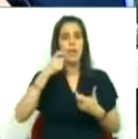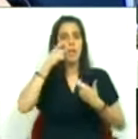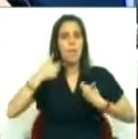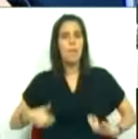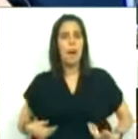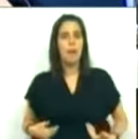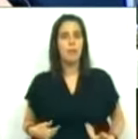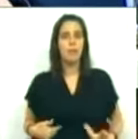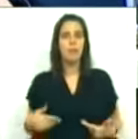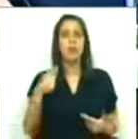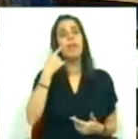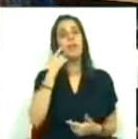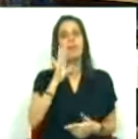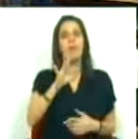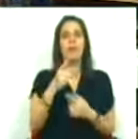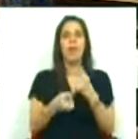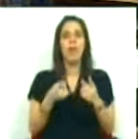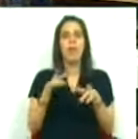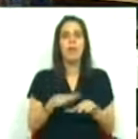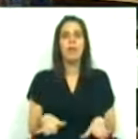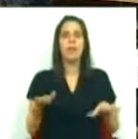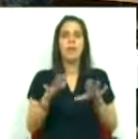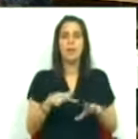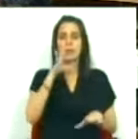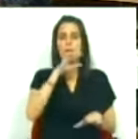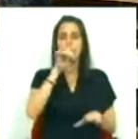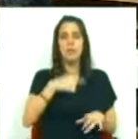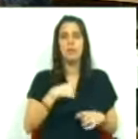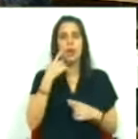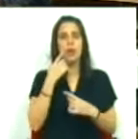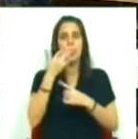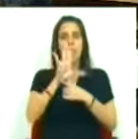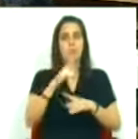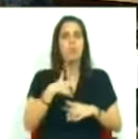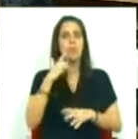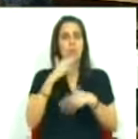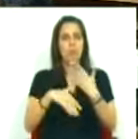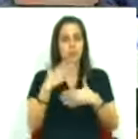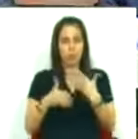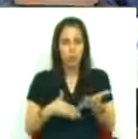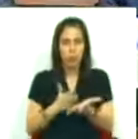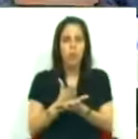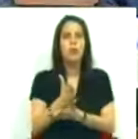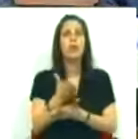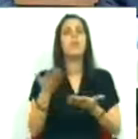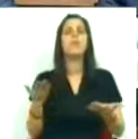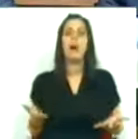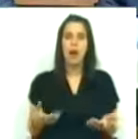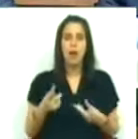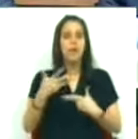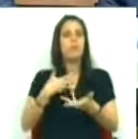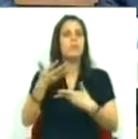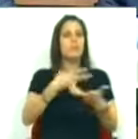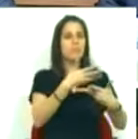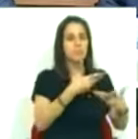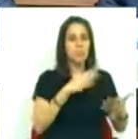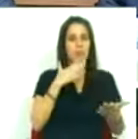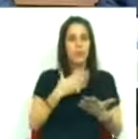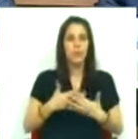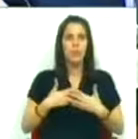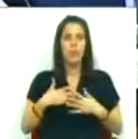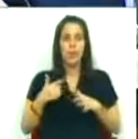Humanos, verá aqui alguma tranquilidade se nós demonstrarmos que vamos continuar a capitalizar nos relacionamentos que